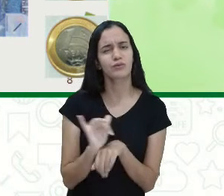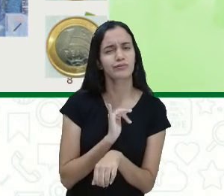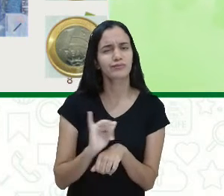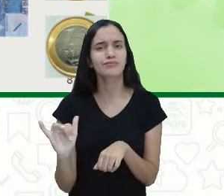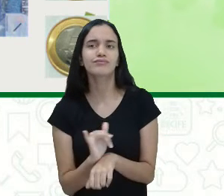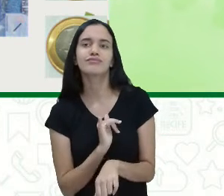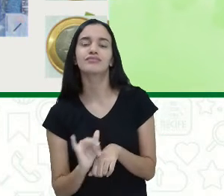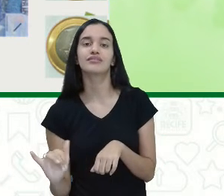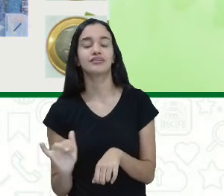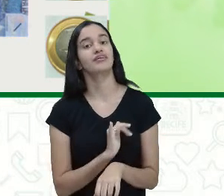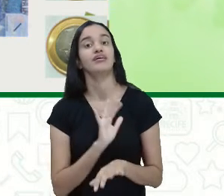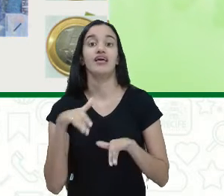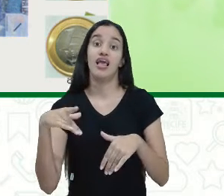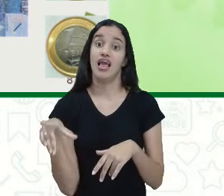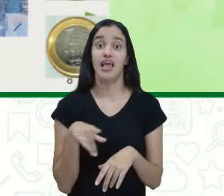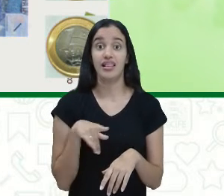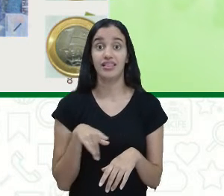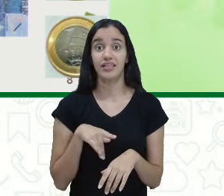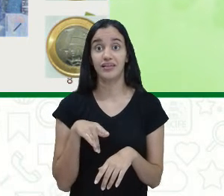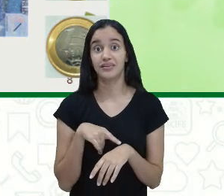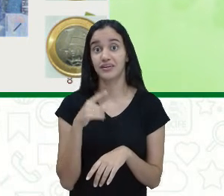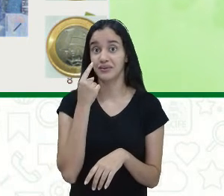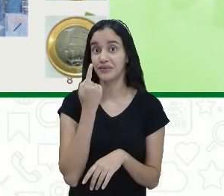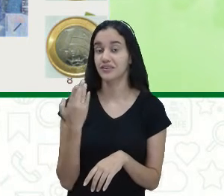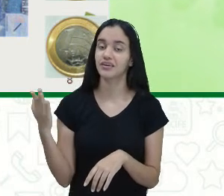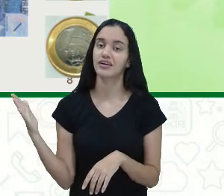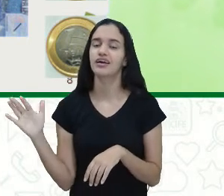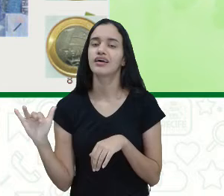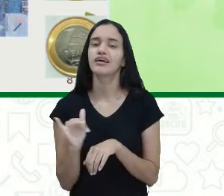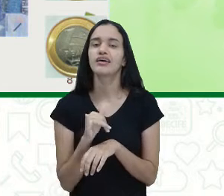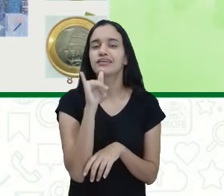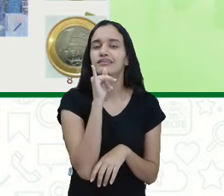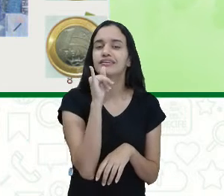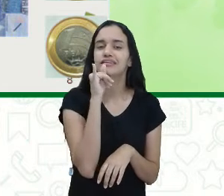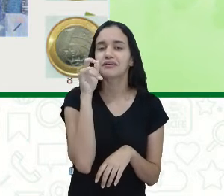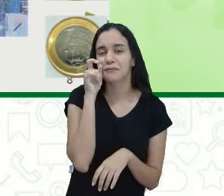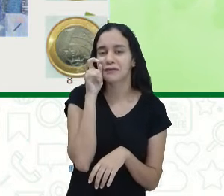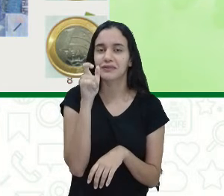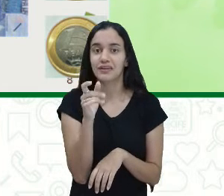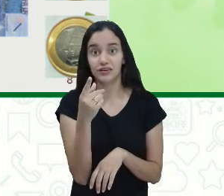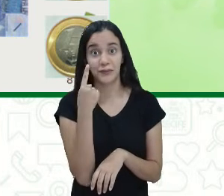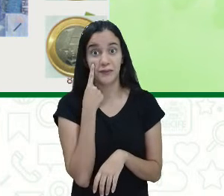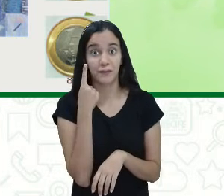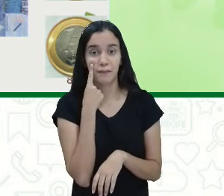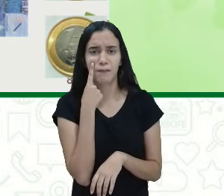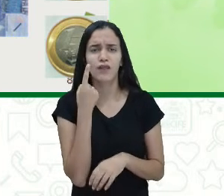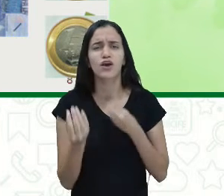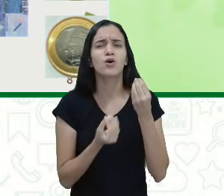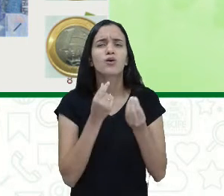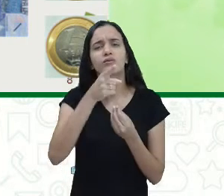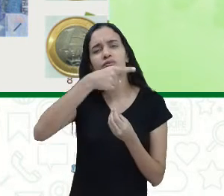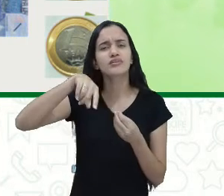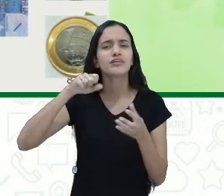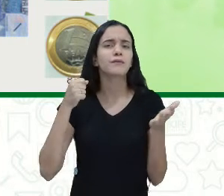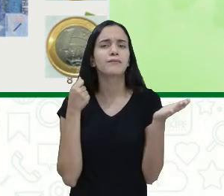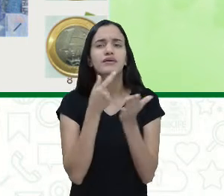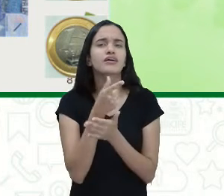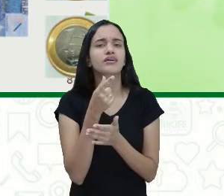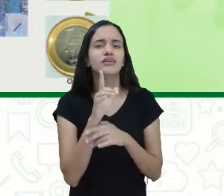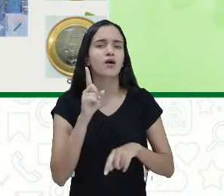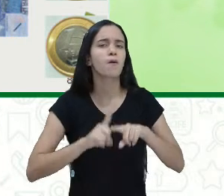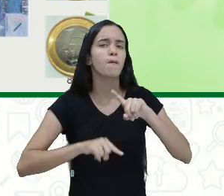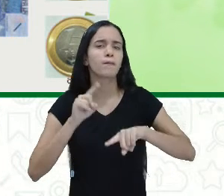aí. Aí eu tenho mais esse exemplozinho que eu coloquei, bem interessante. Bem, como você pagaria esse